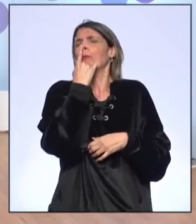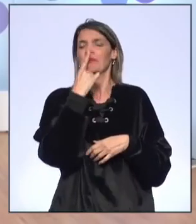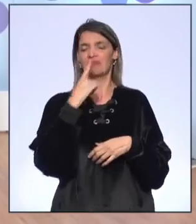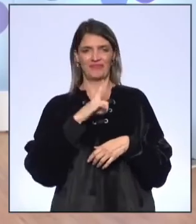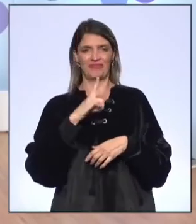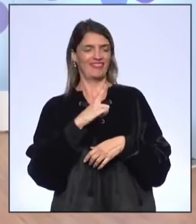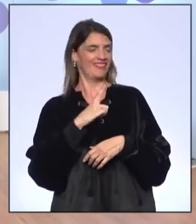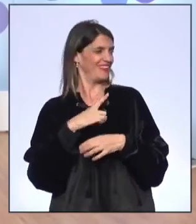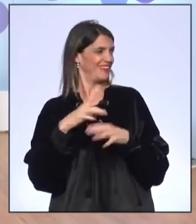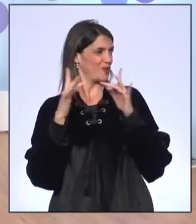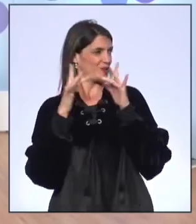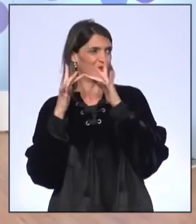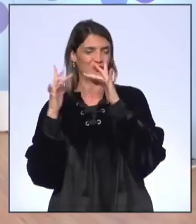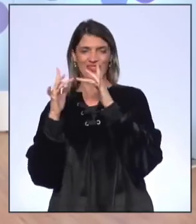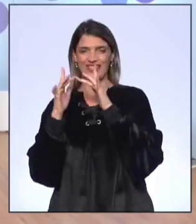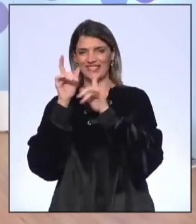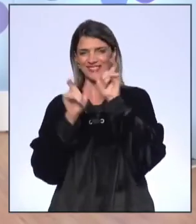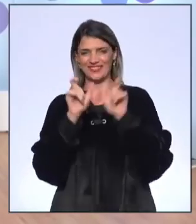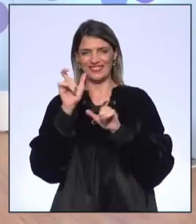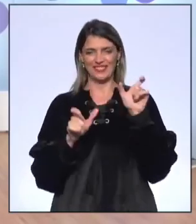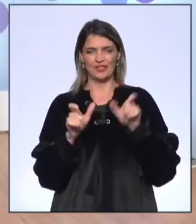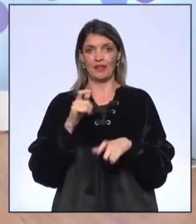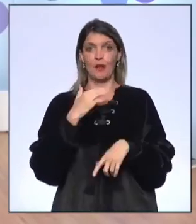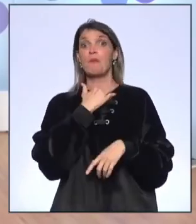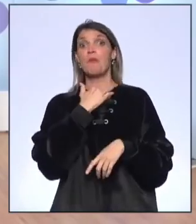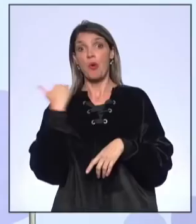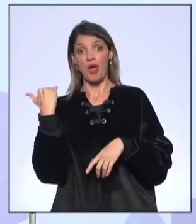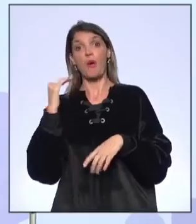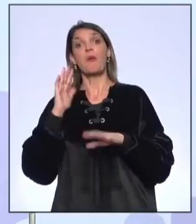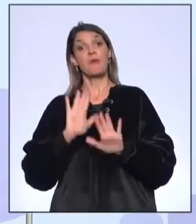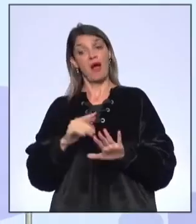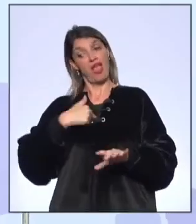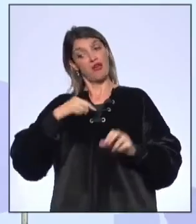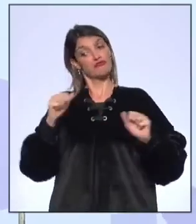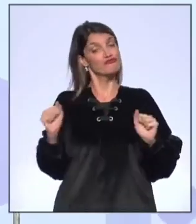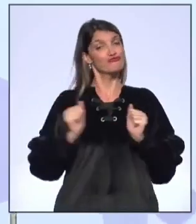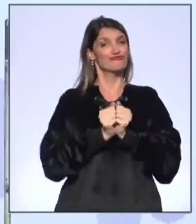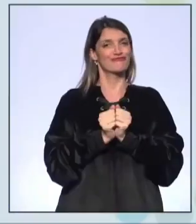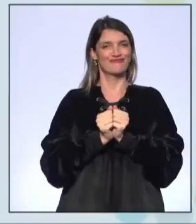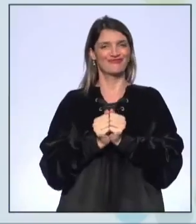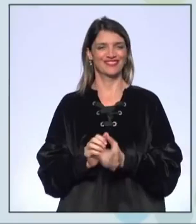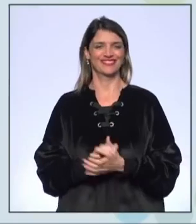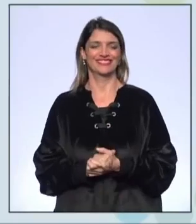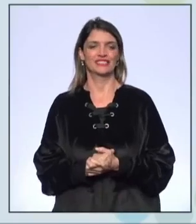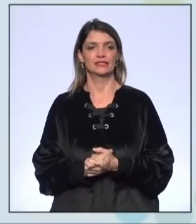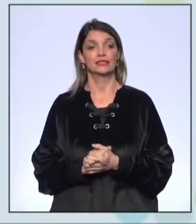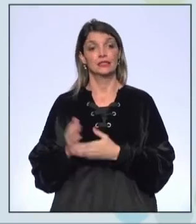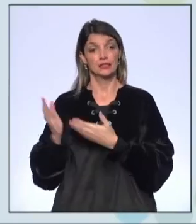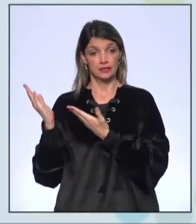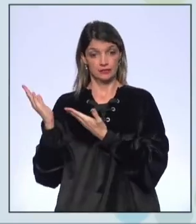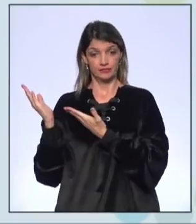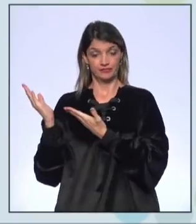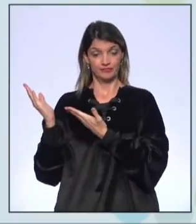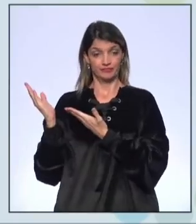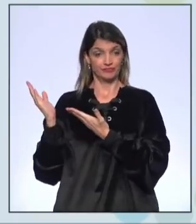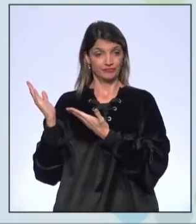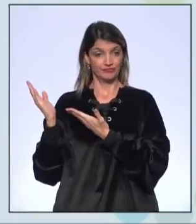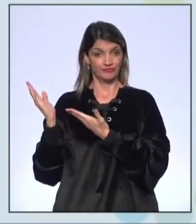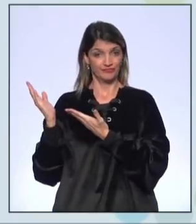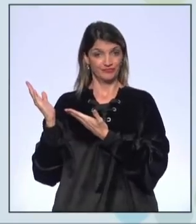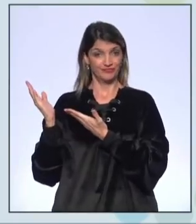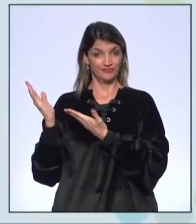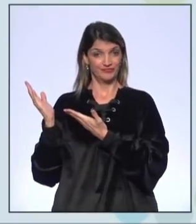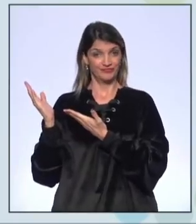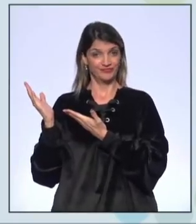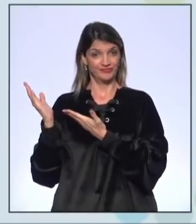né? Eu tenho uns contatos com esses caras aí, meio que morreu, eu tô com eles aí. Ó o pensamento do Heráclito. Tudo flui, nada